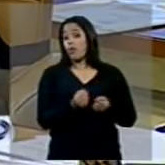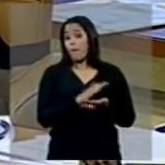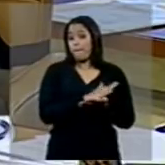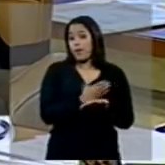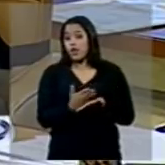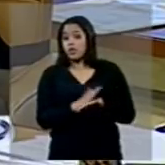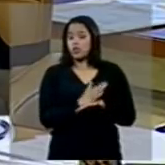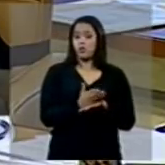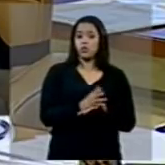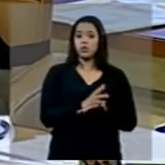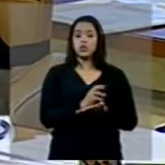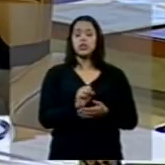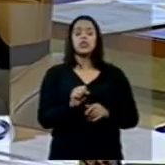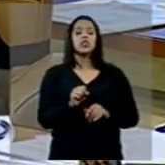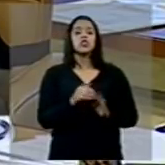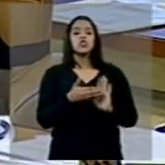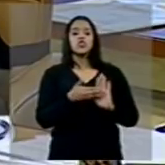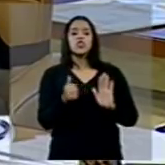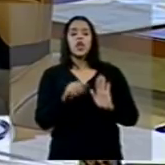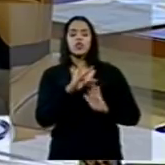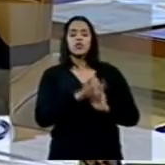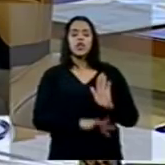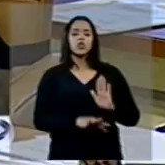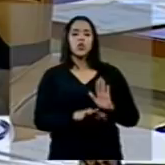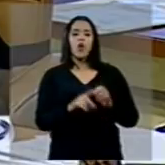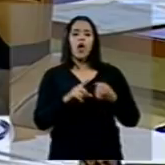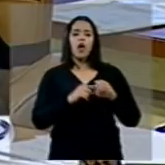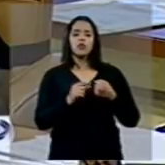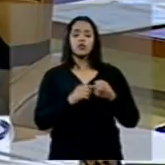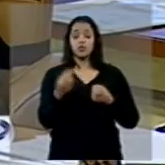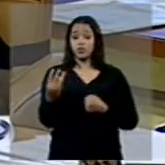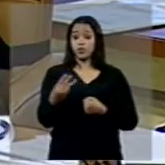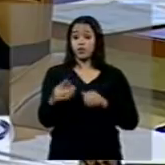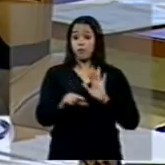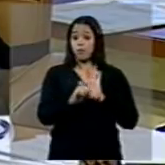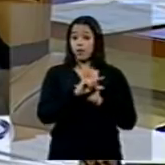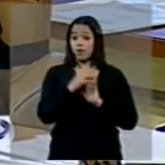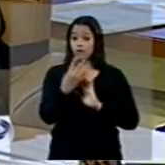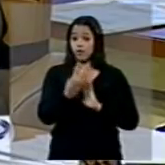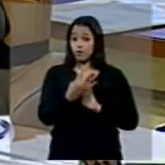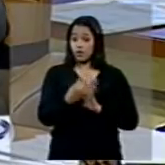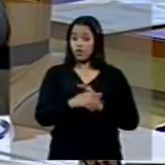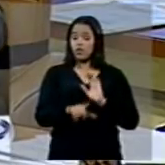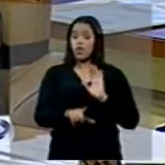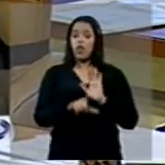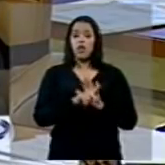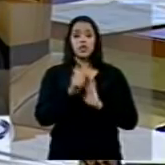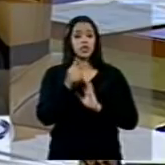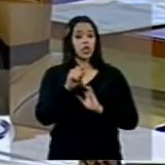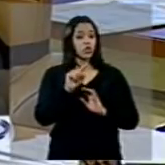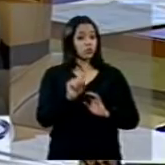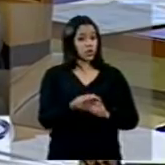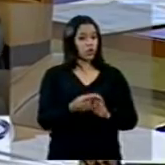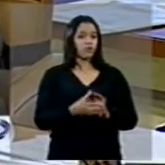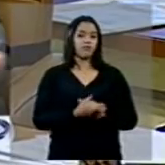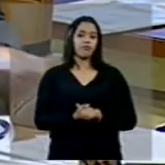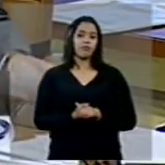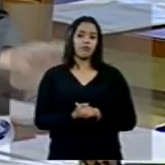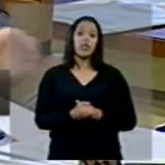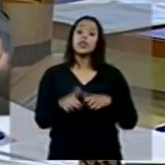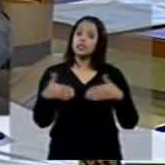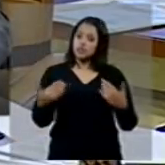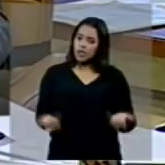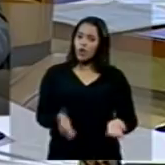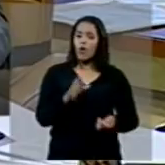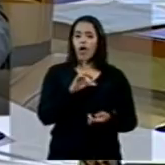sem redução de texto, do artigo 3º, parágrafo 4º da lei 7.444 de 85. E daí a DPF ser um